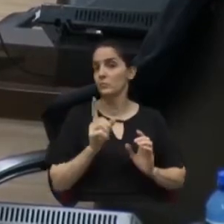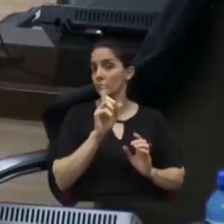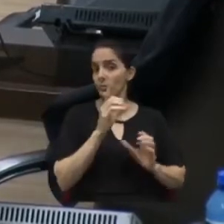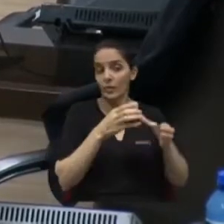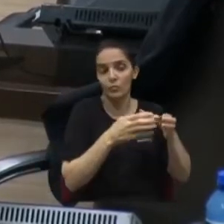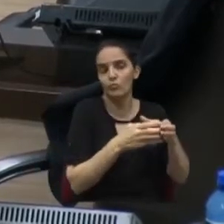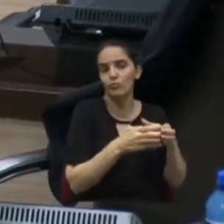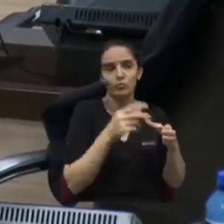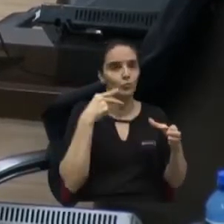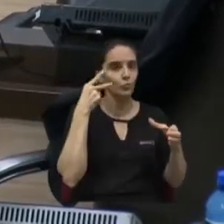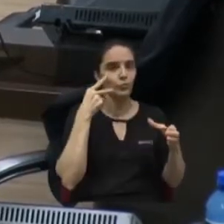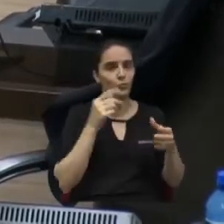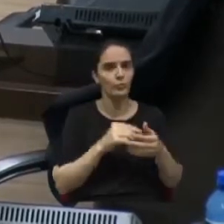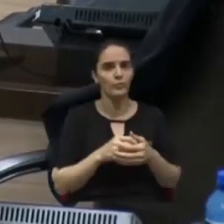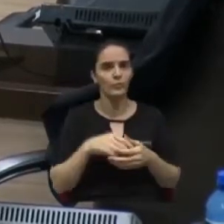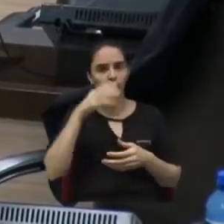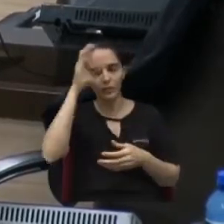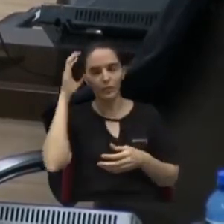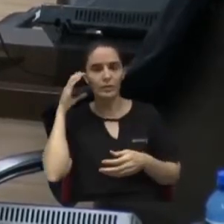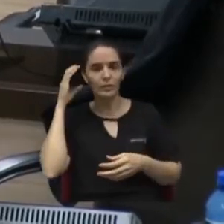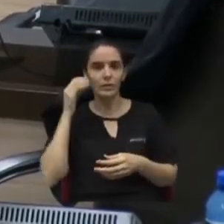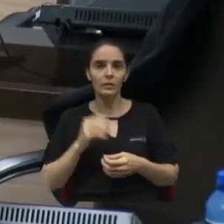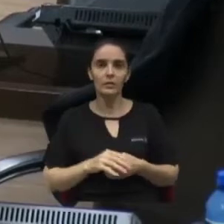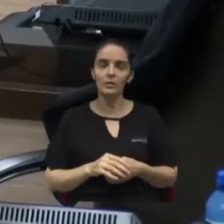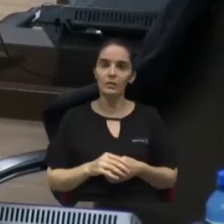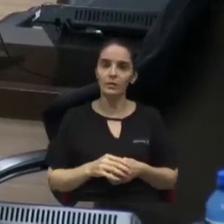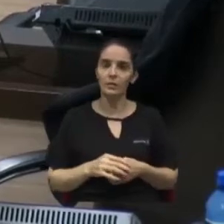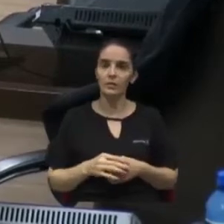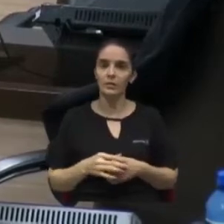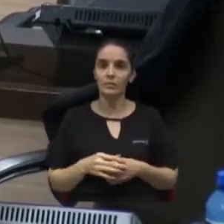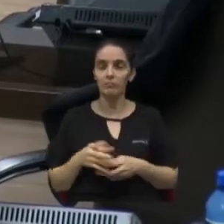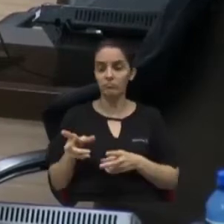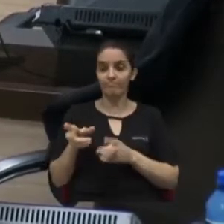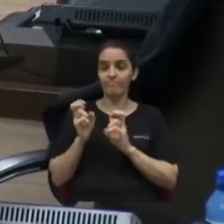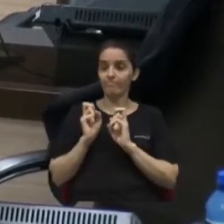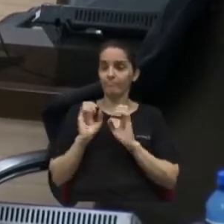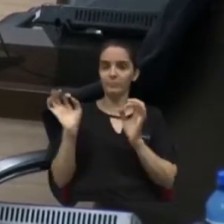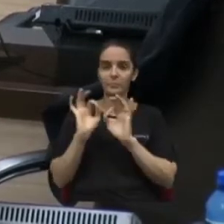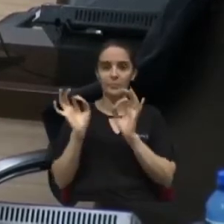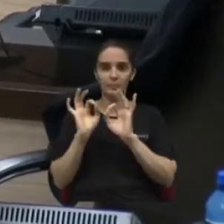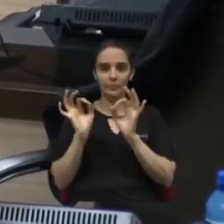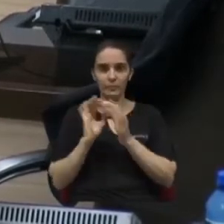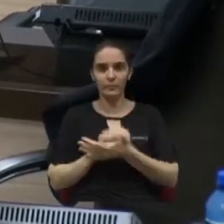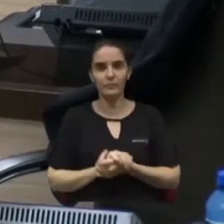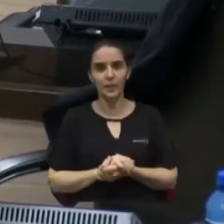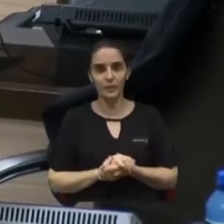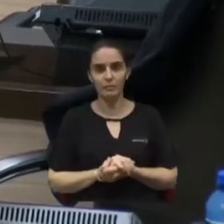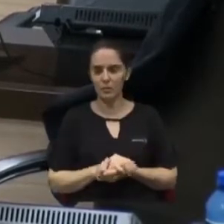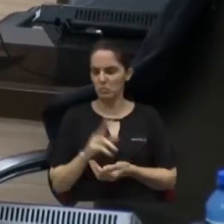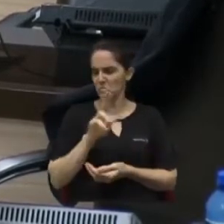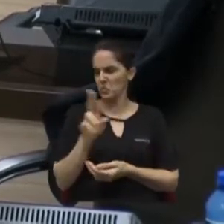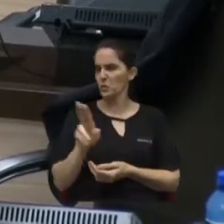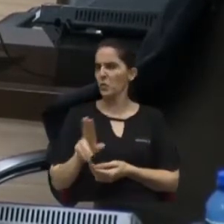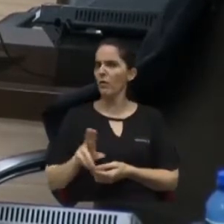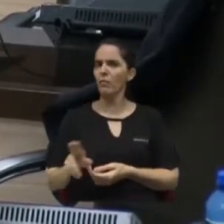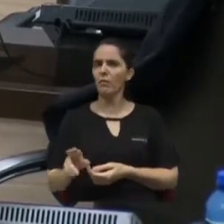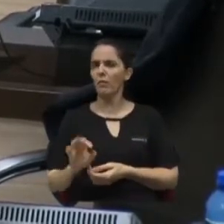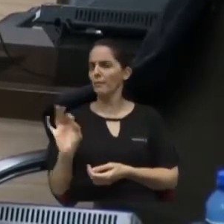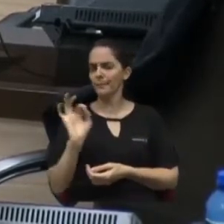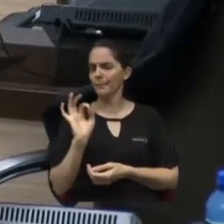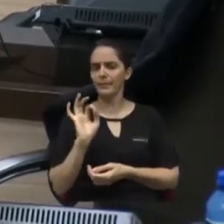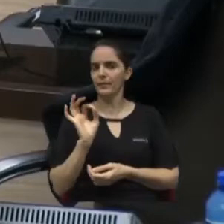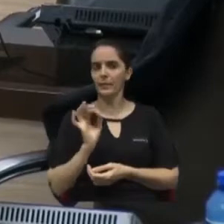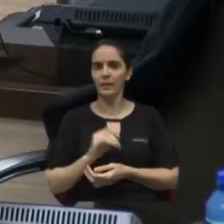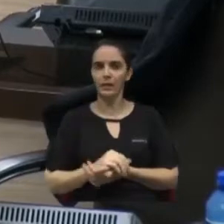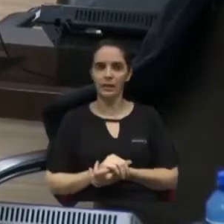eu nunca tinha observado isso, né? Estou em rodinha de pessoas. E, de fato, eu não vou nem nominar os assessores que